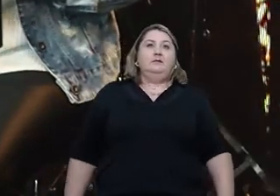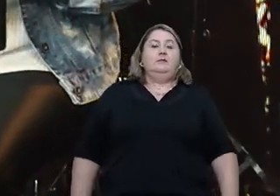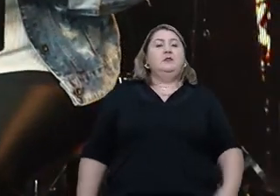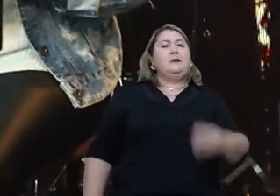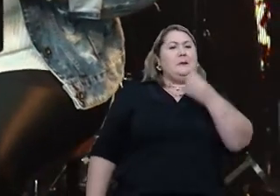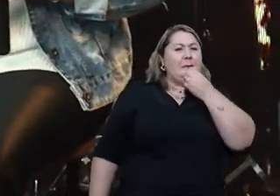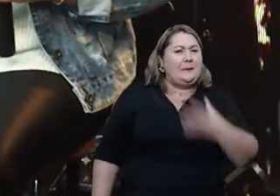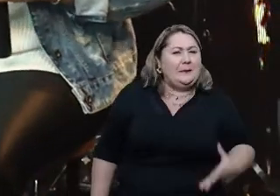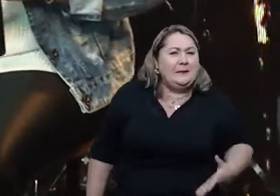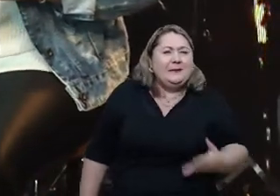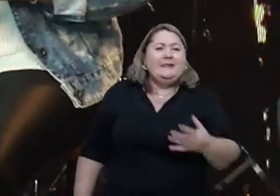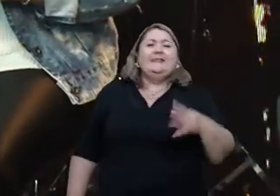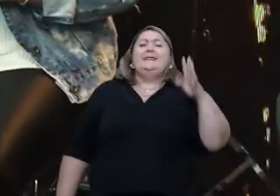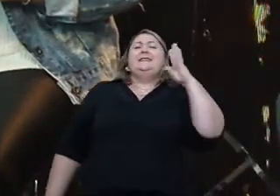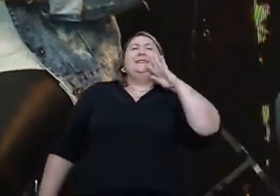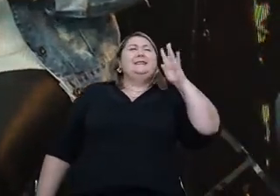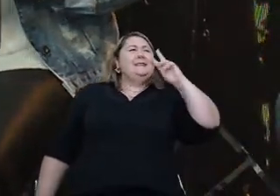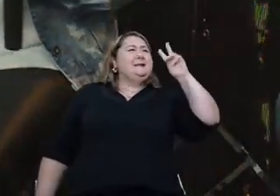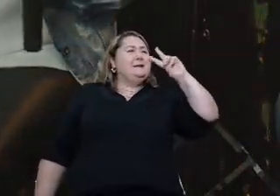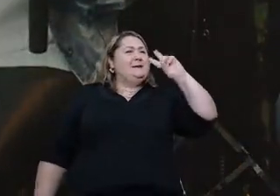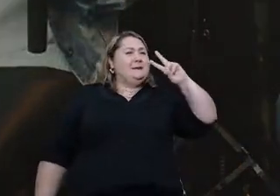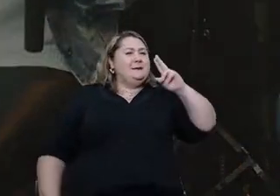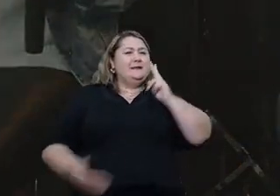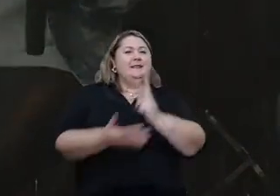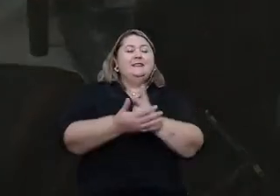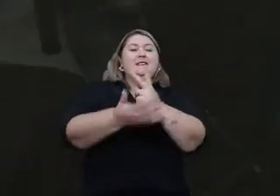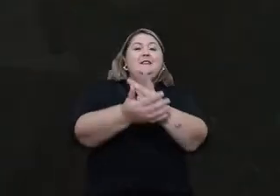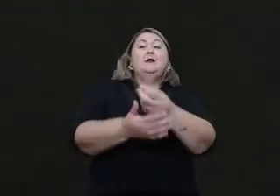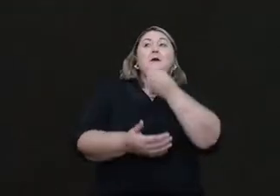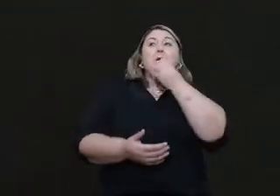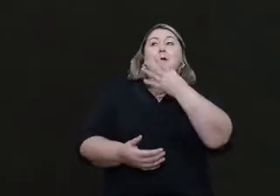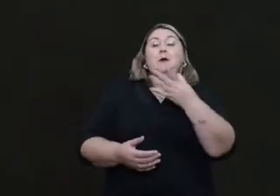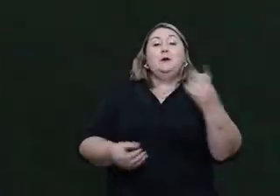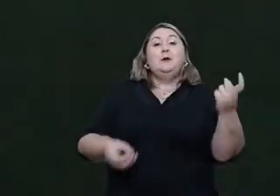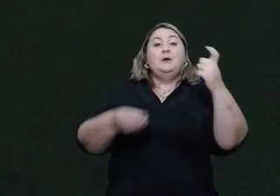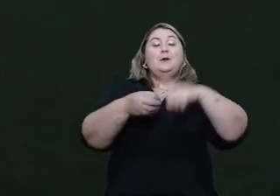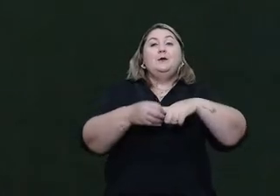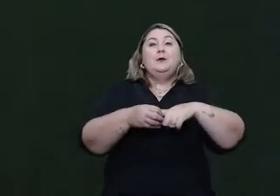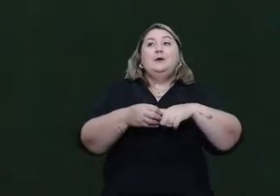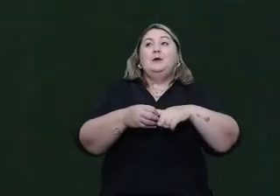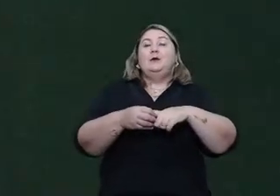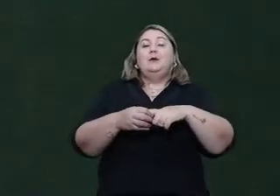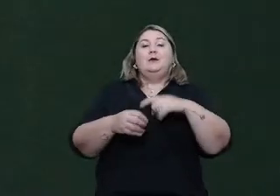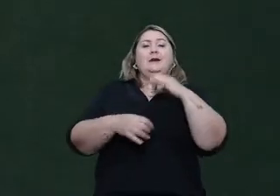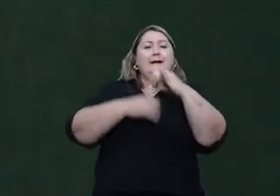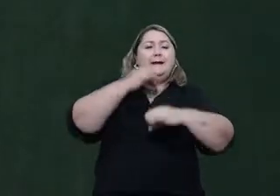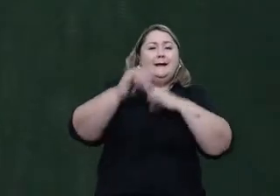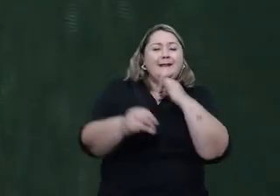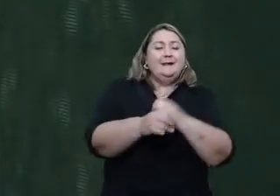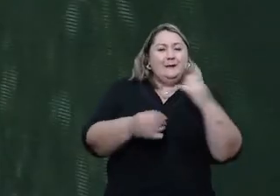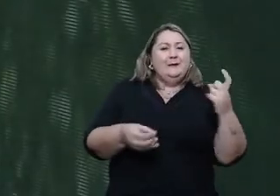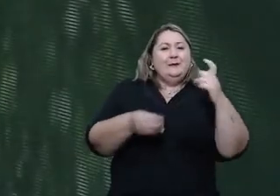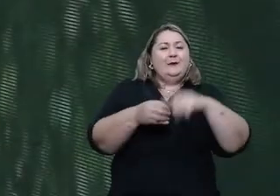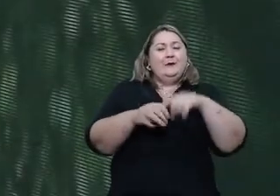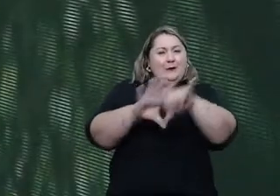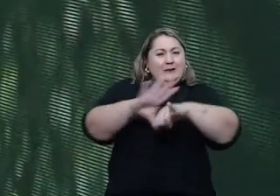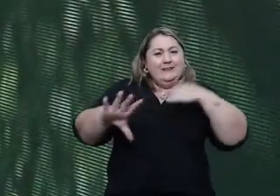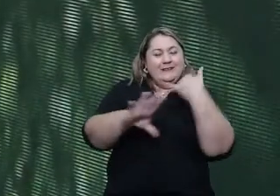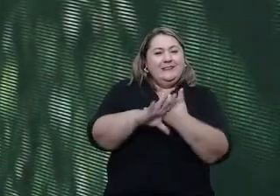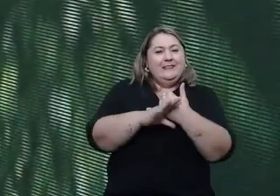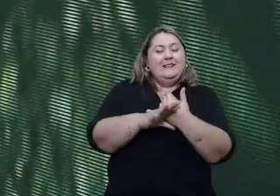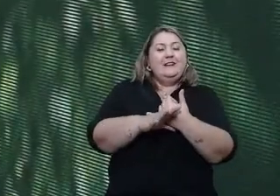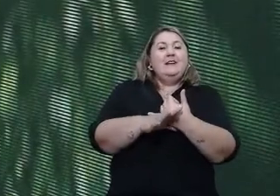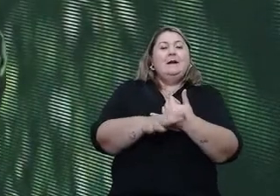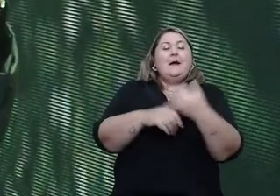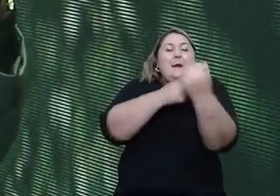Que delícia, hein? Essa aí nós lembramos sempre. Que bom que o pessoal voltou aqui no chat. A Nayara, o Léo, o Leonardo mandando um abraço